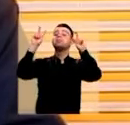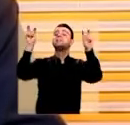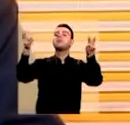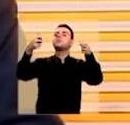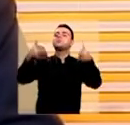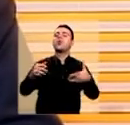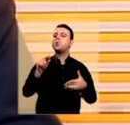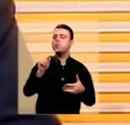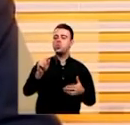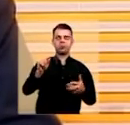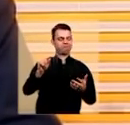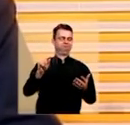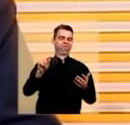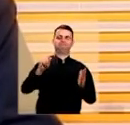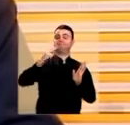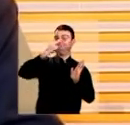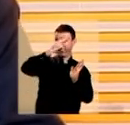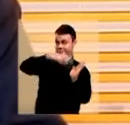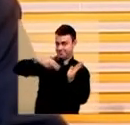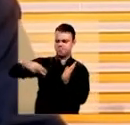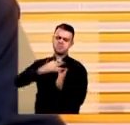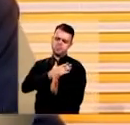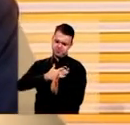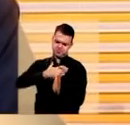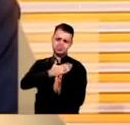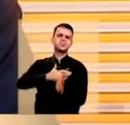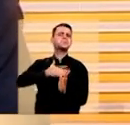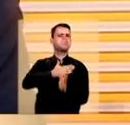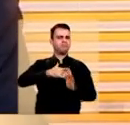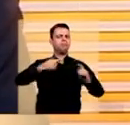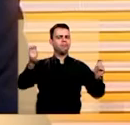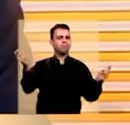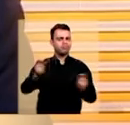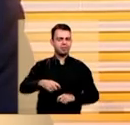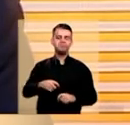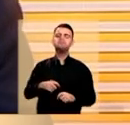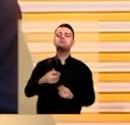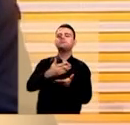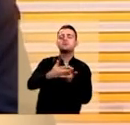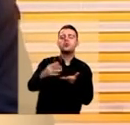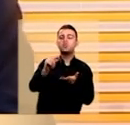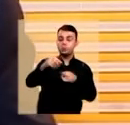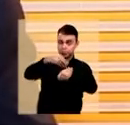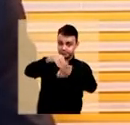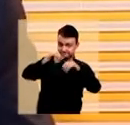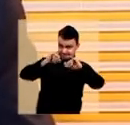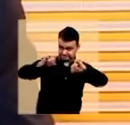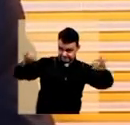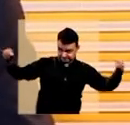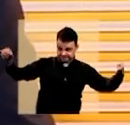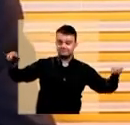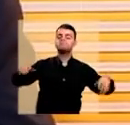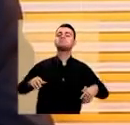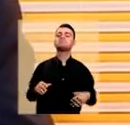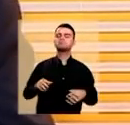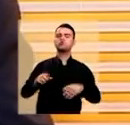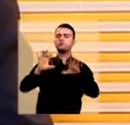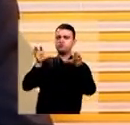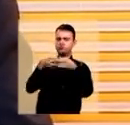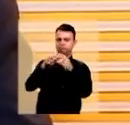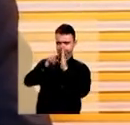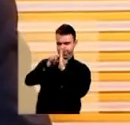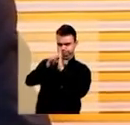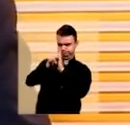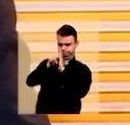Gente, hoje o ponto de vista falando de um assunto delicioso, o hábito da leitura. Eu começo dando uma informação, um número aqui para vocês.